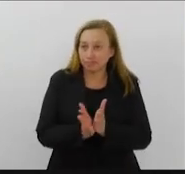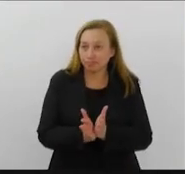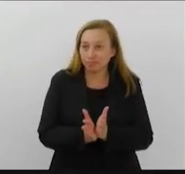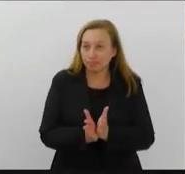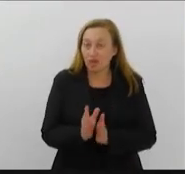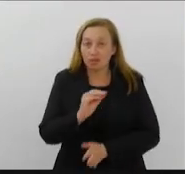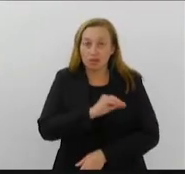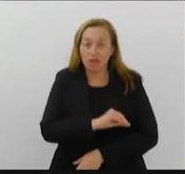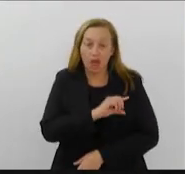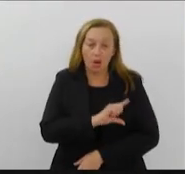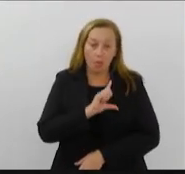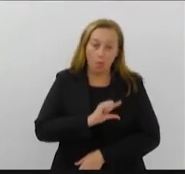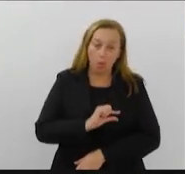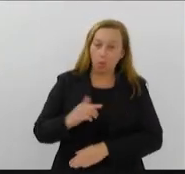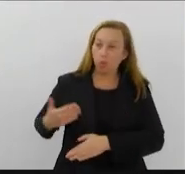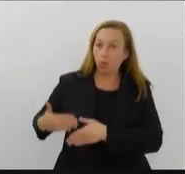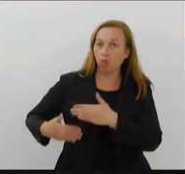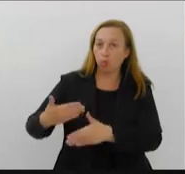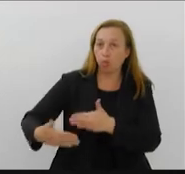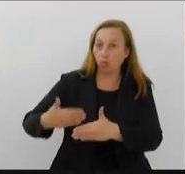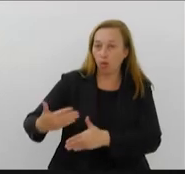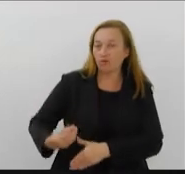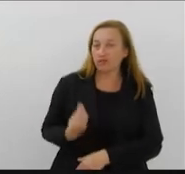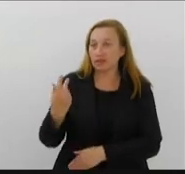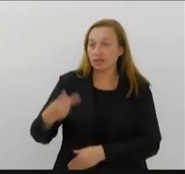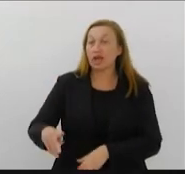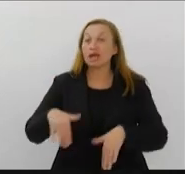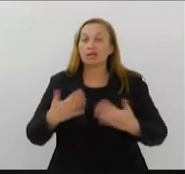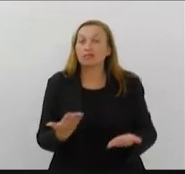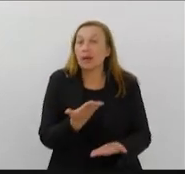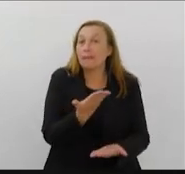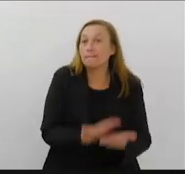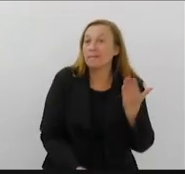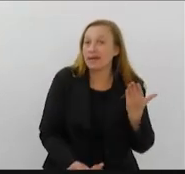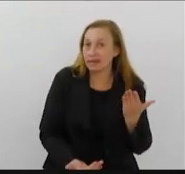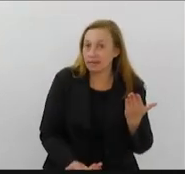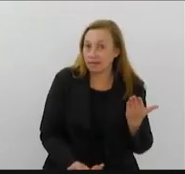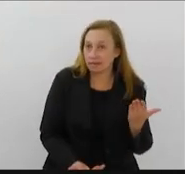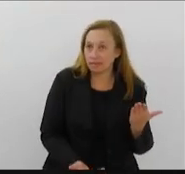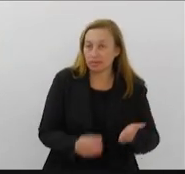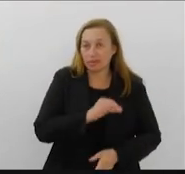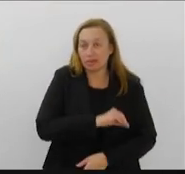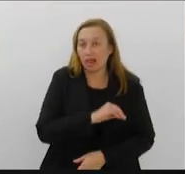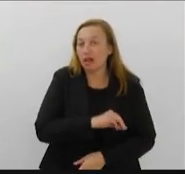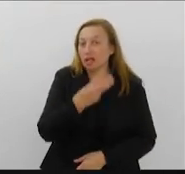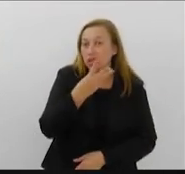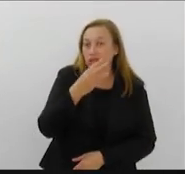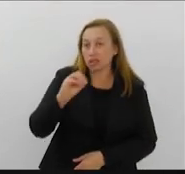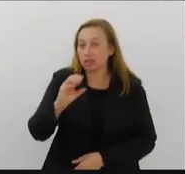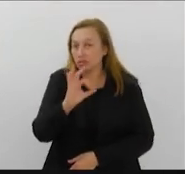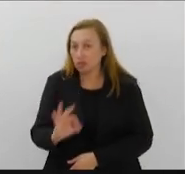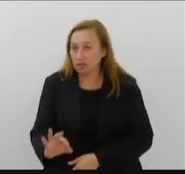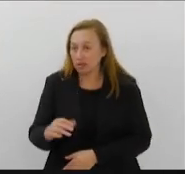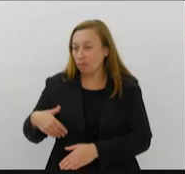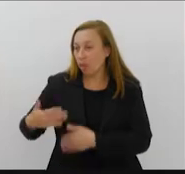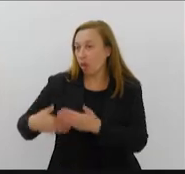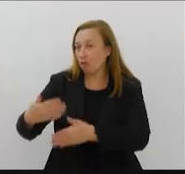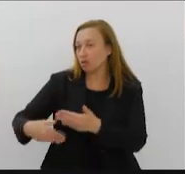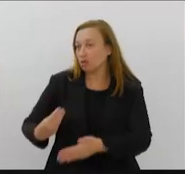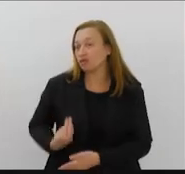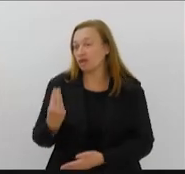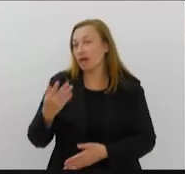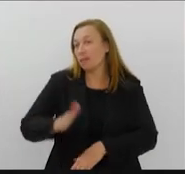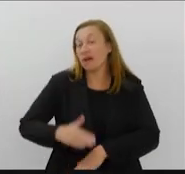ganha menos ao longo da vida dela. Então, ela tem uma perda de ganho potencial de quase 30% ao longo da sua vida. Então, ela é muito